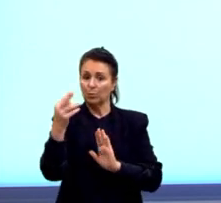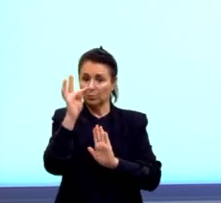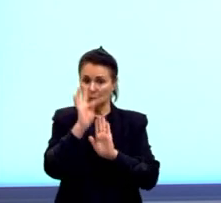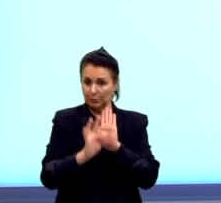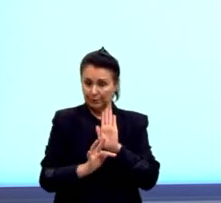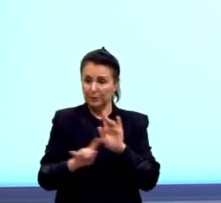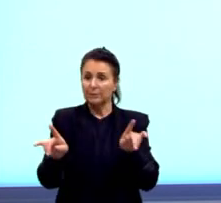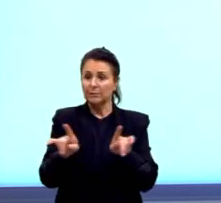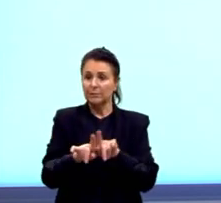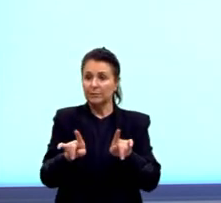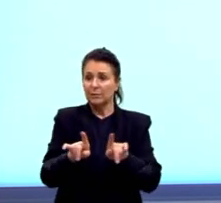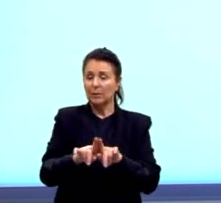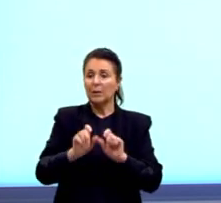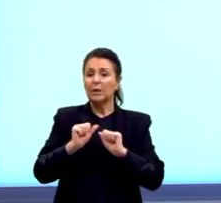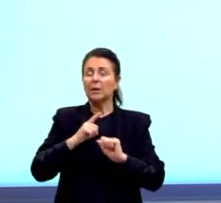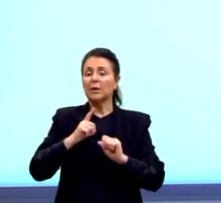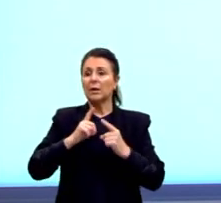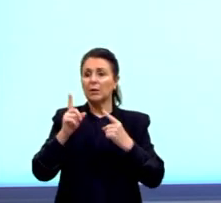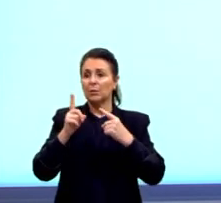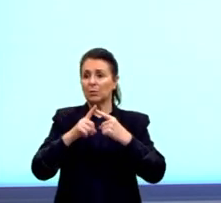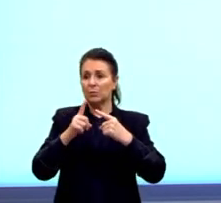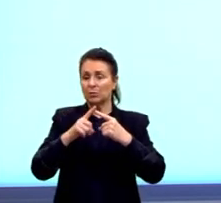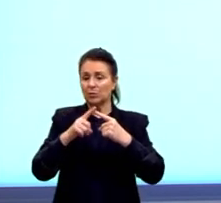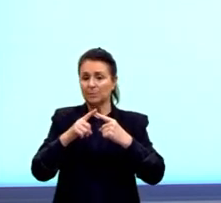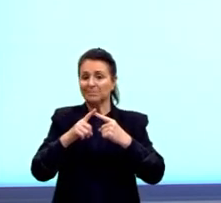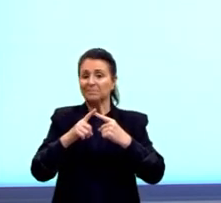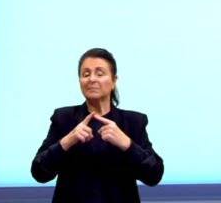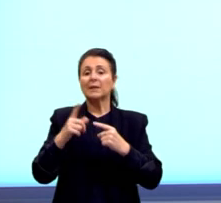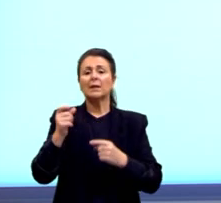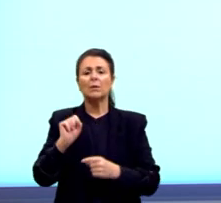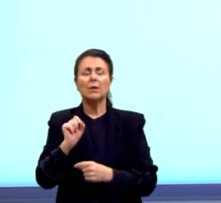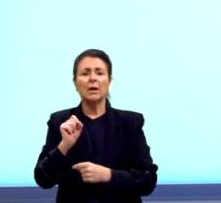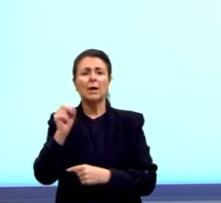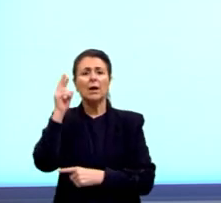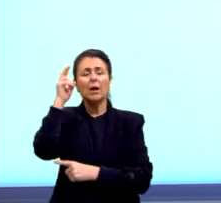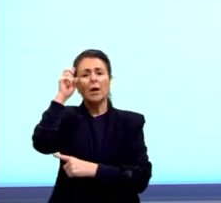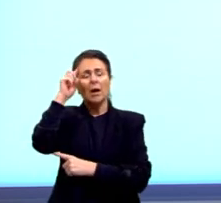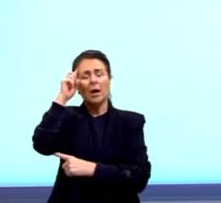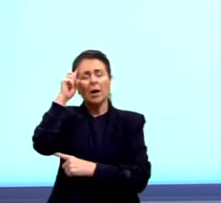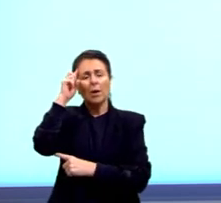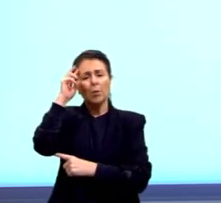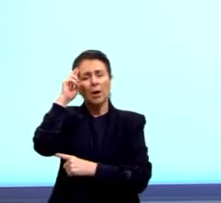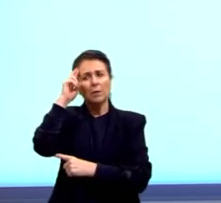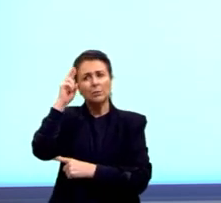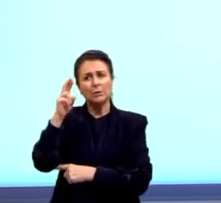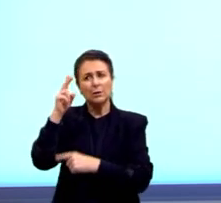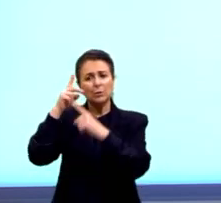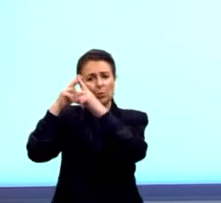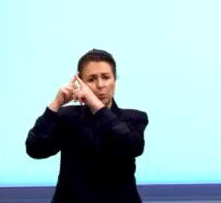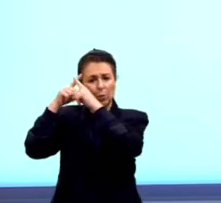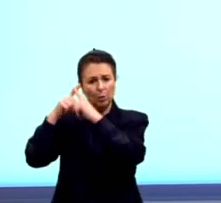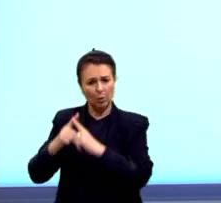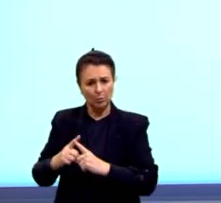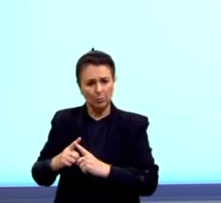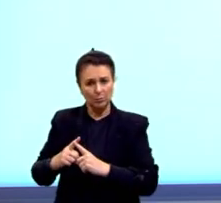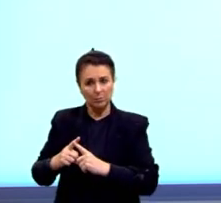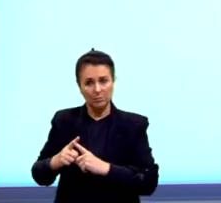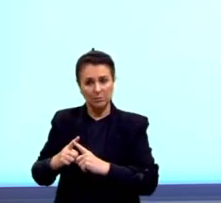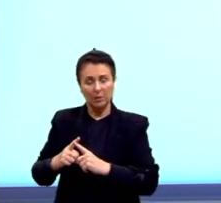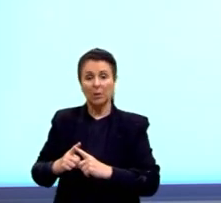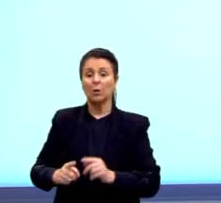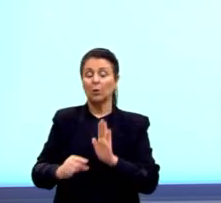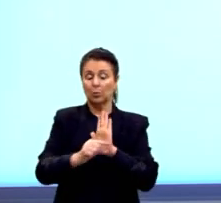também a gente tem argumento aquele que a gente chama de raciocínio lógico é quando o